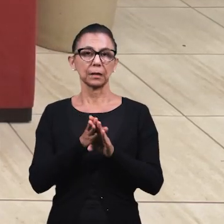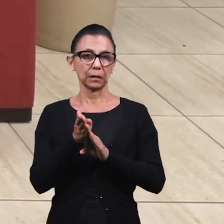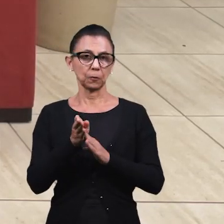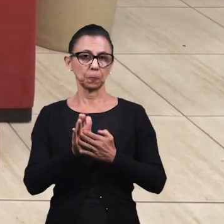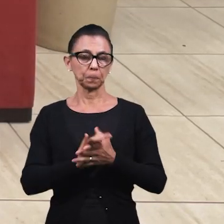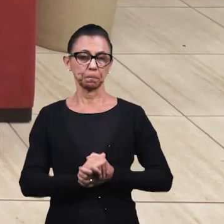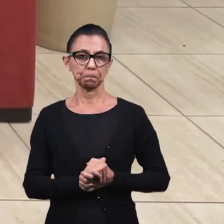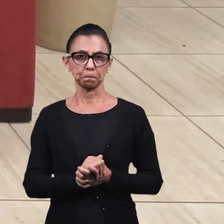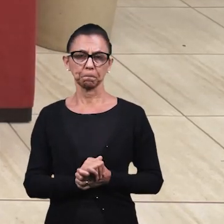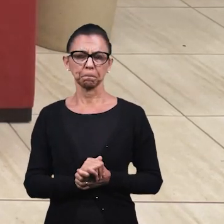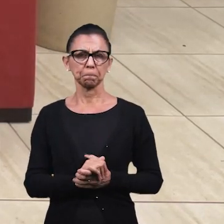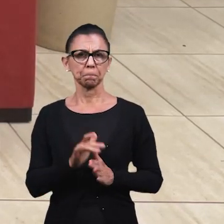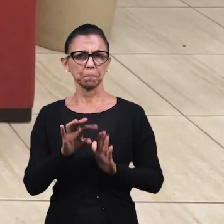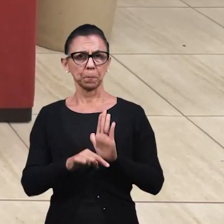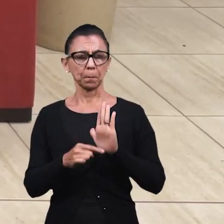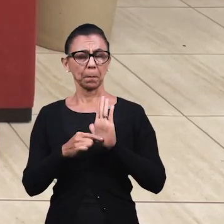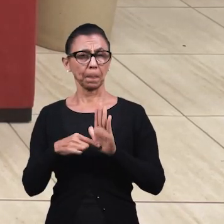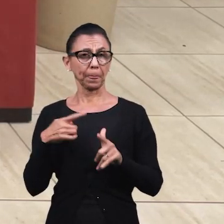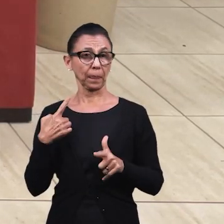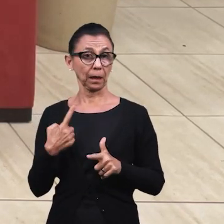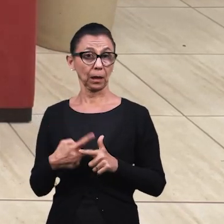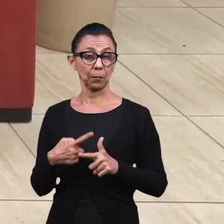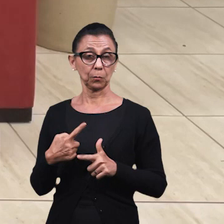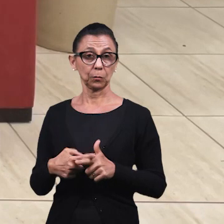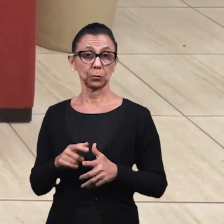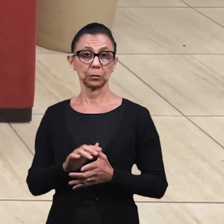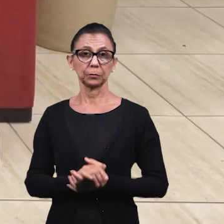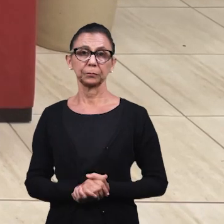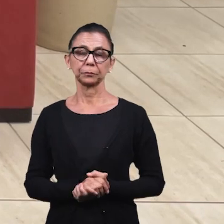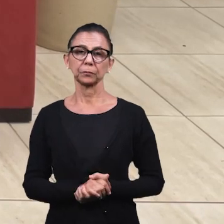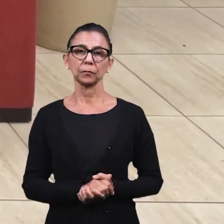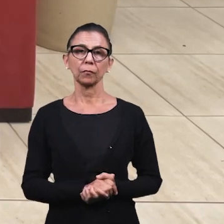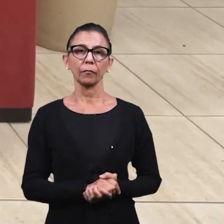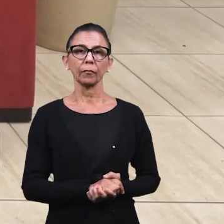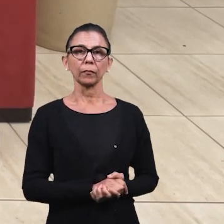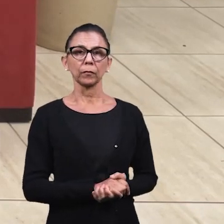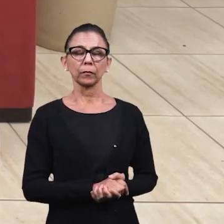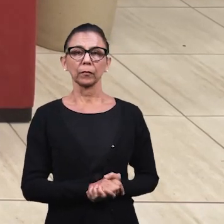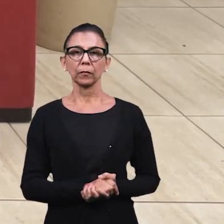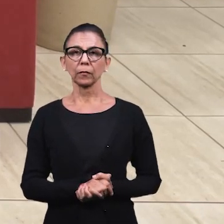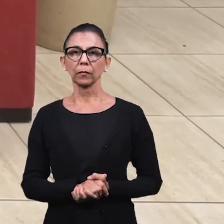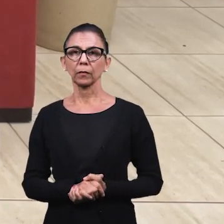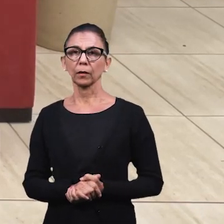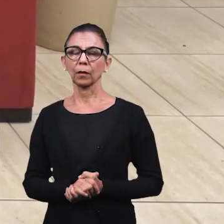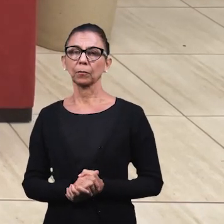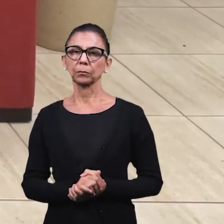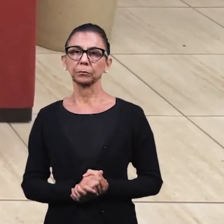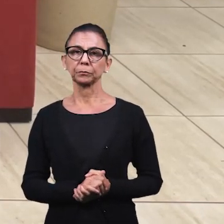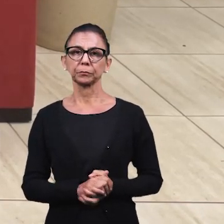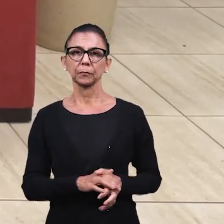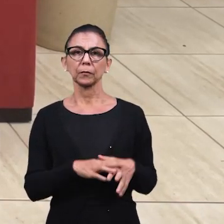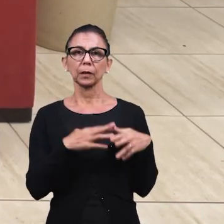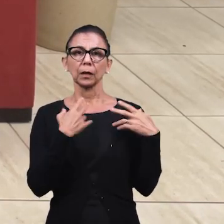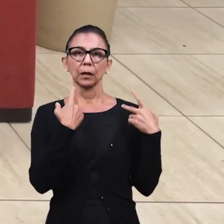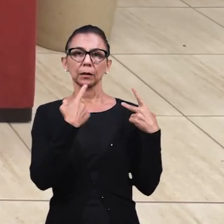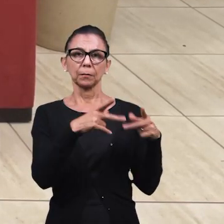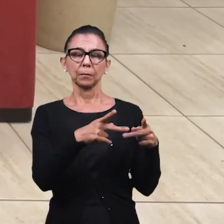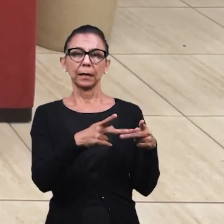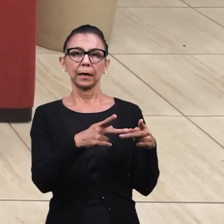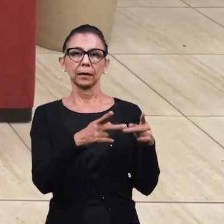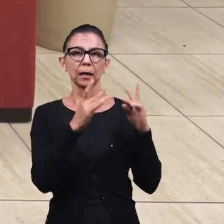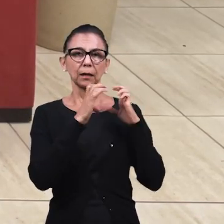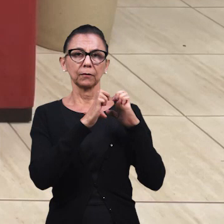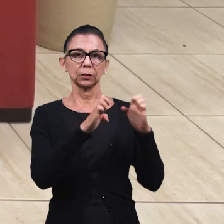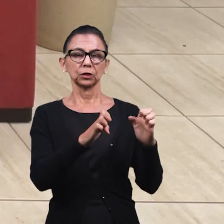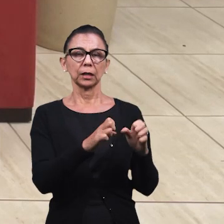feita pelo Espírito Santo. O texto diz assim: porque os tais, ou seja, aqueles que falam do Evangelho